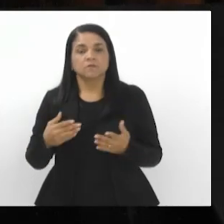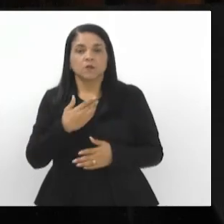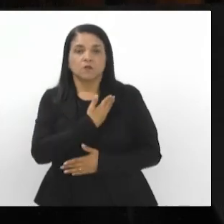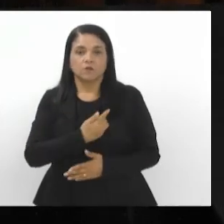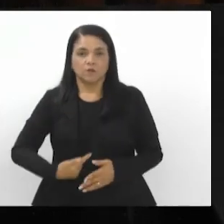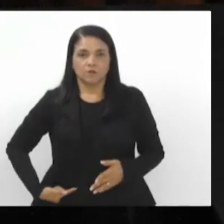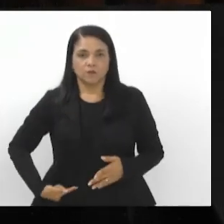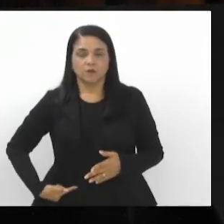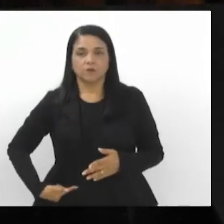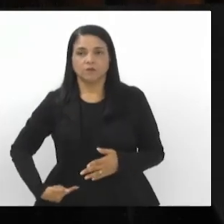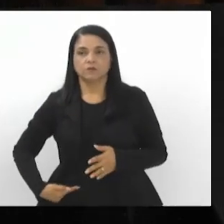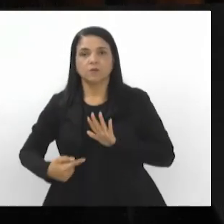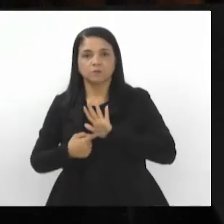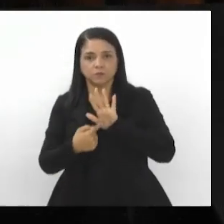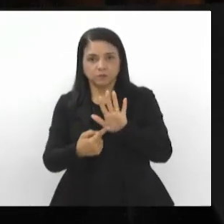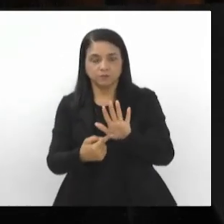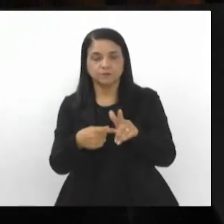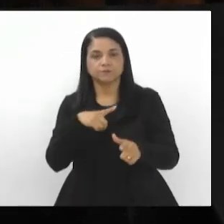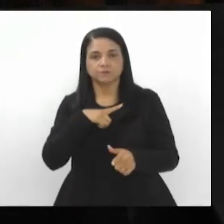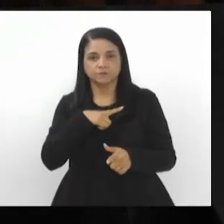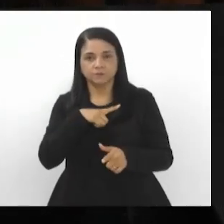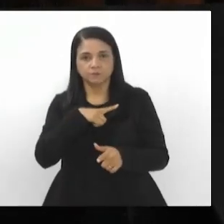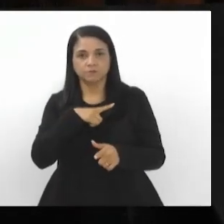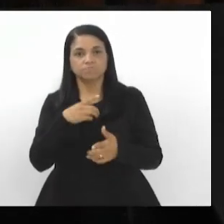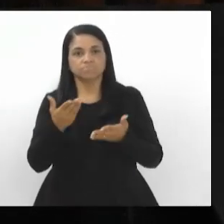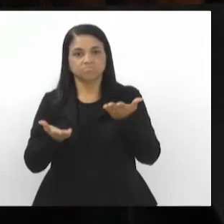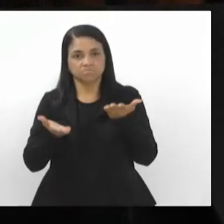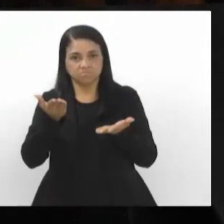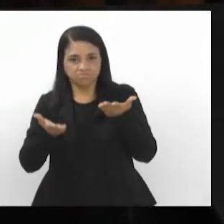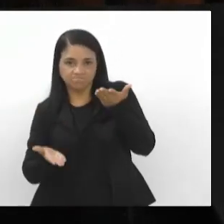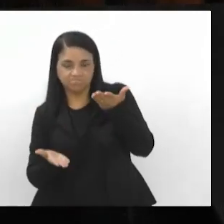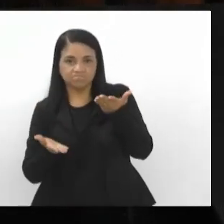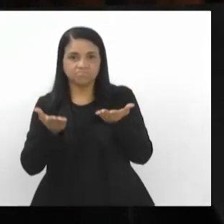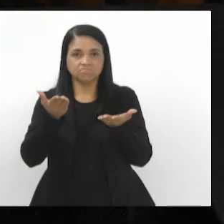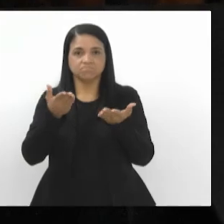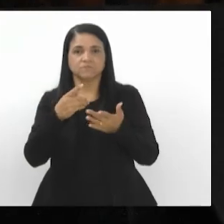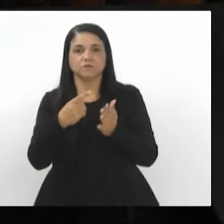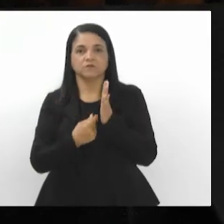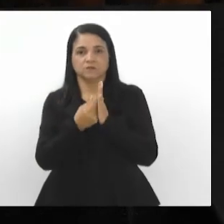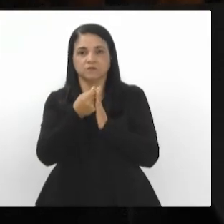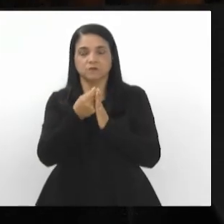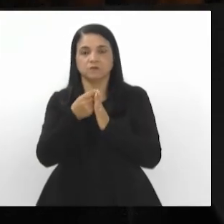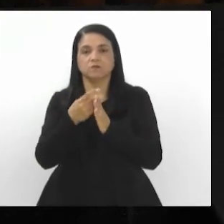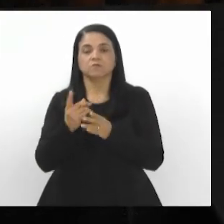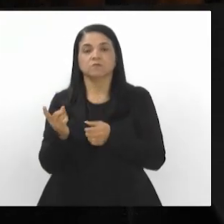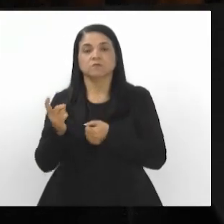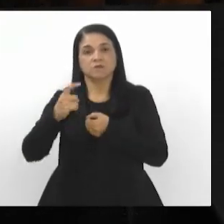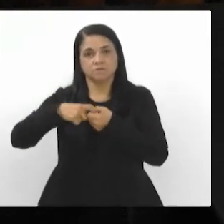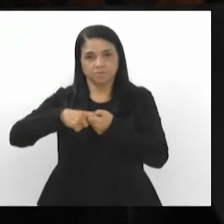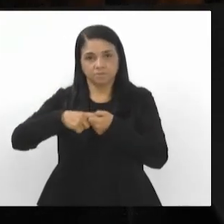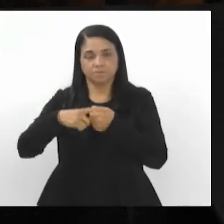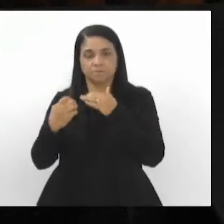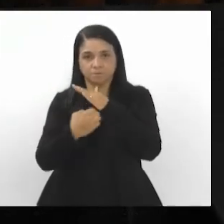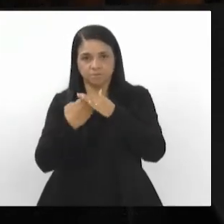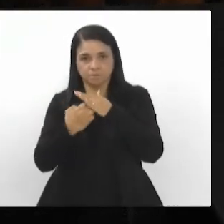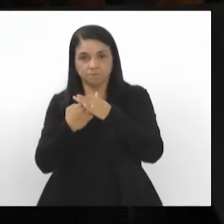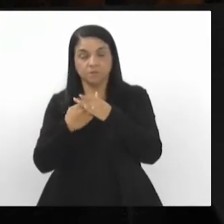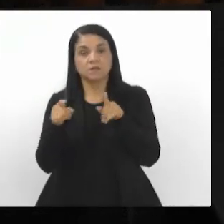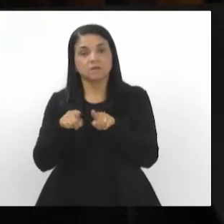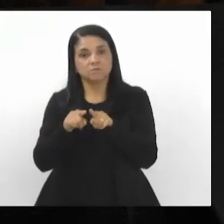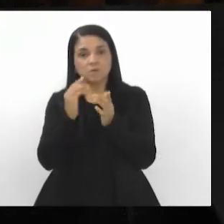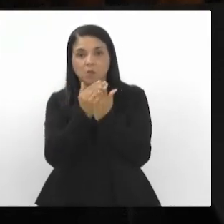já adiantou que haverá um reequilíbrio financeiro da concessionária e que isso levará a um